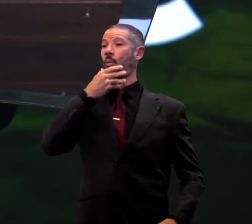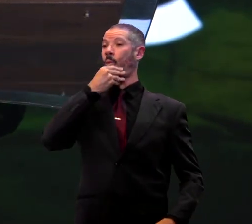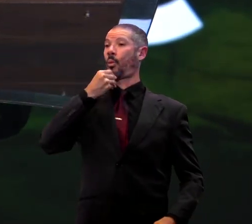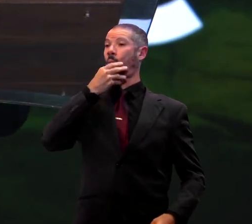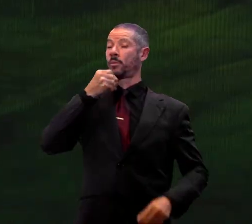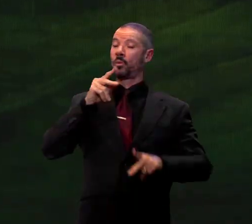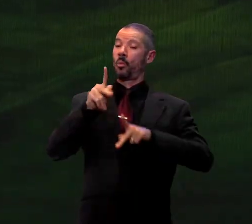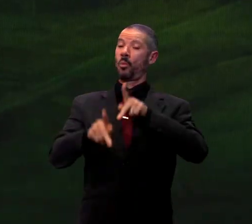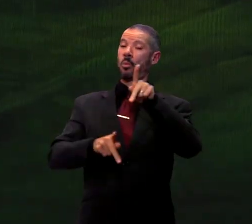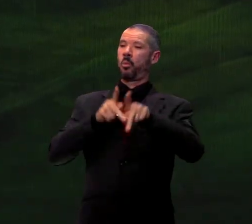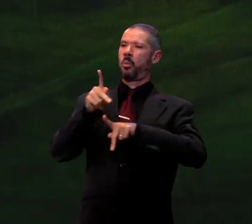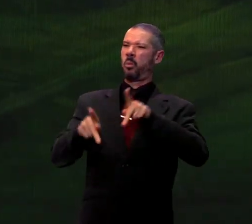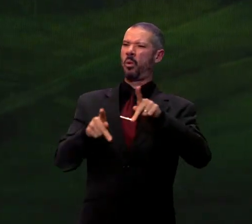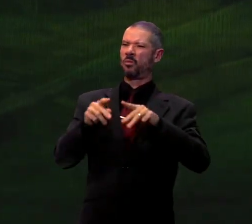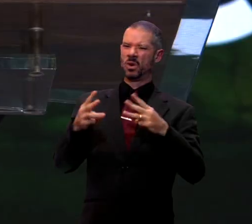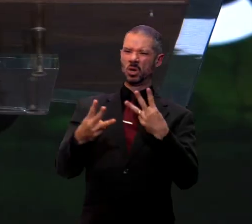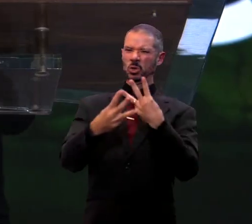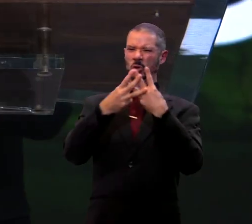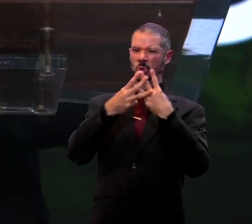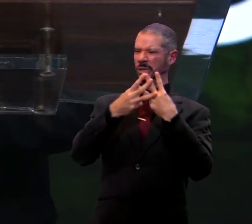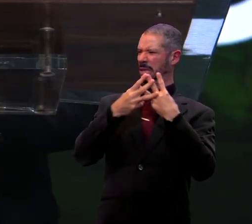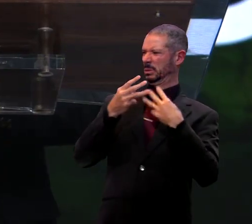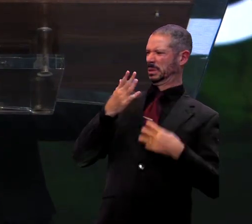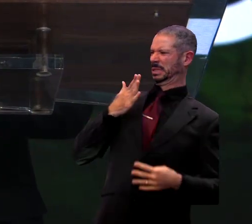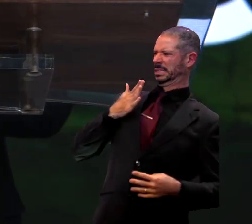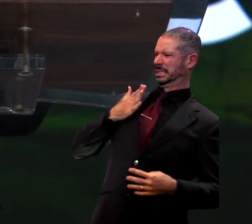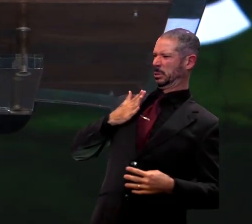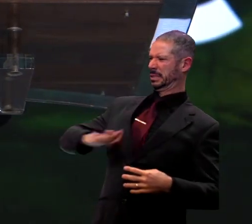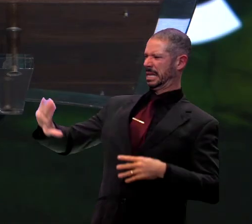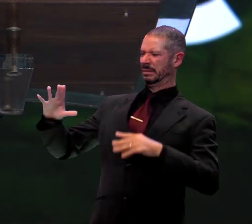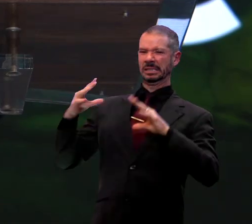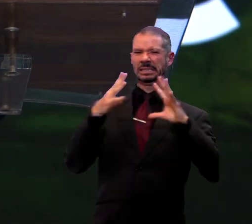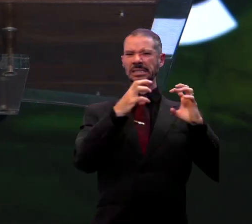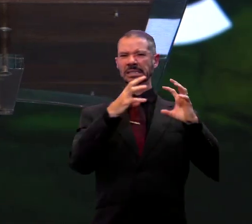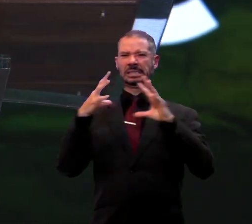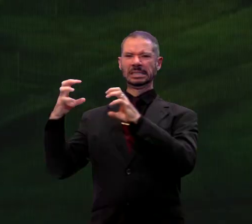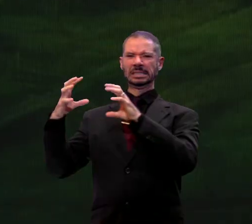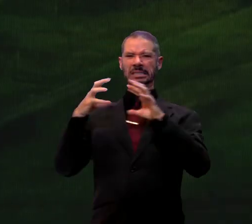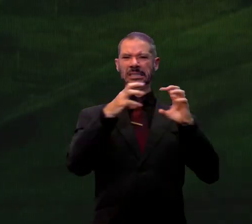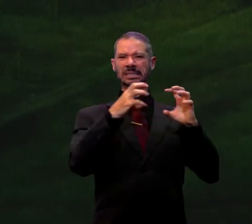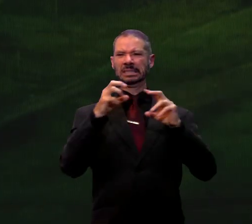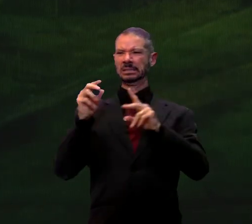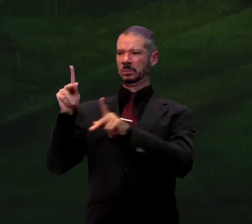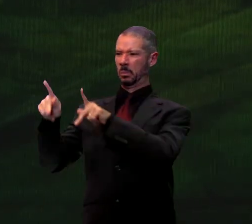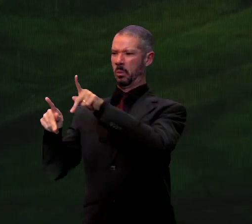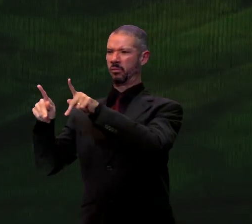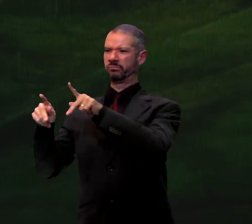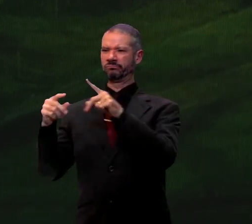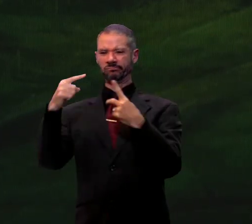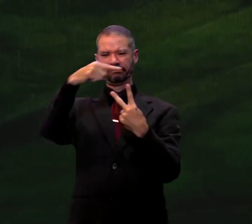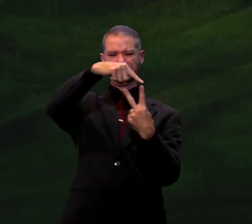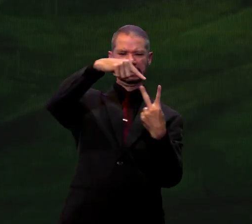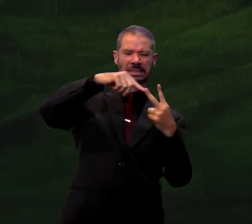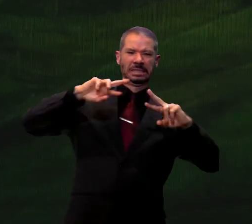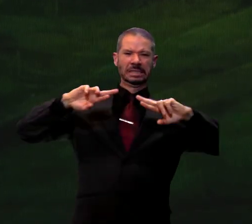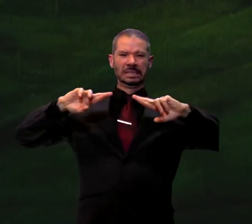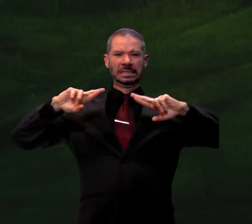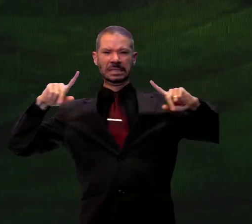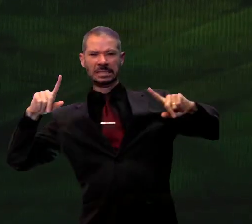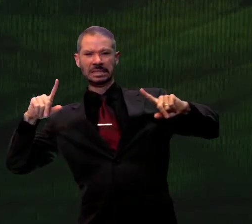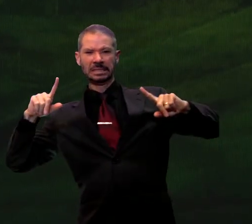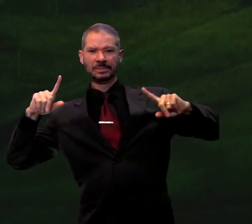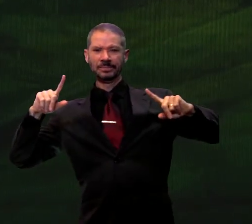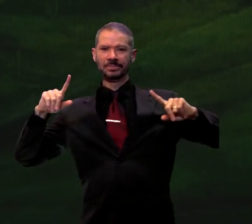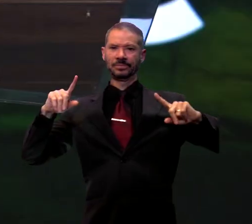aquele povo que eles não gostavam, o judeu não se dava como um samaritano, e por